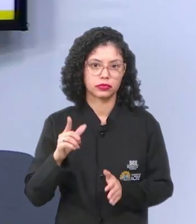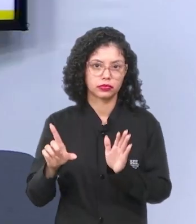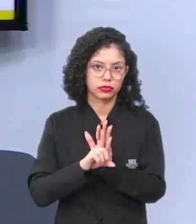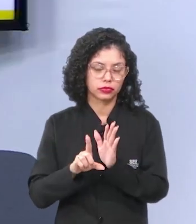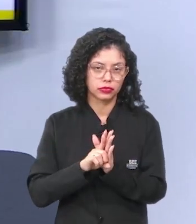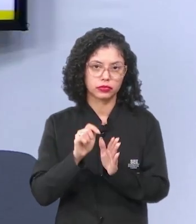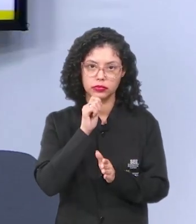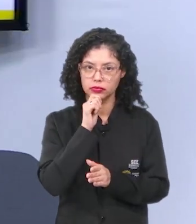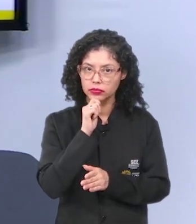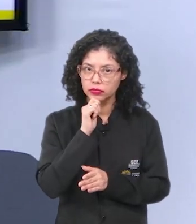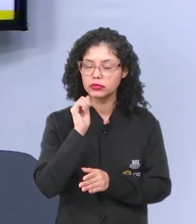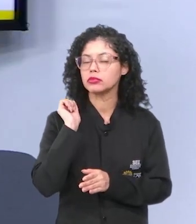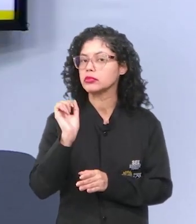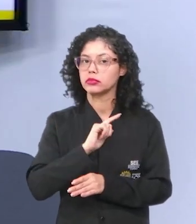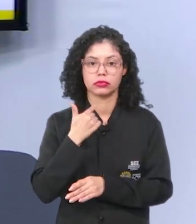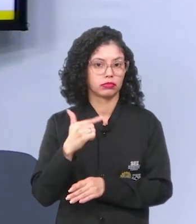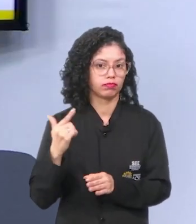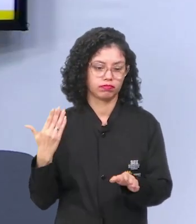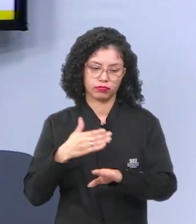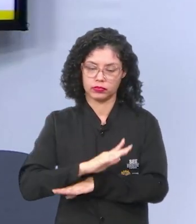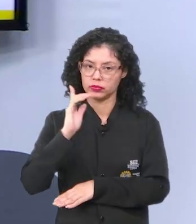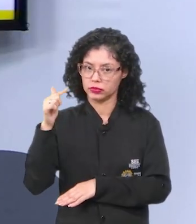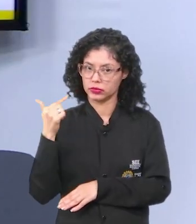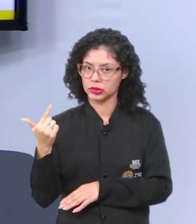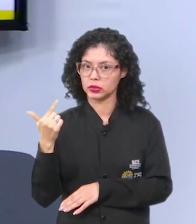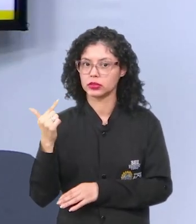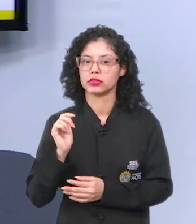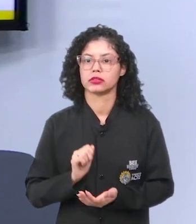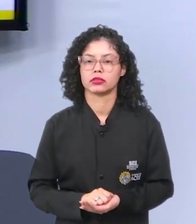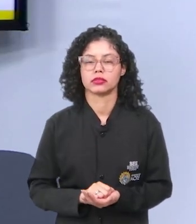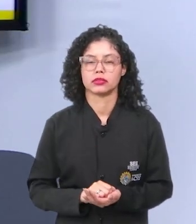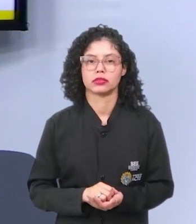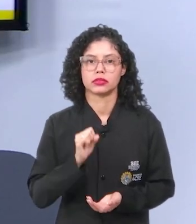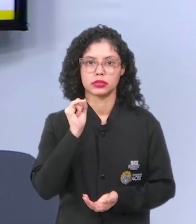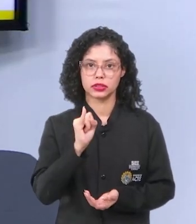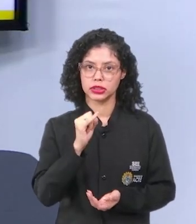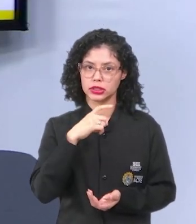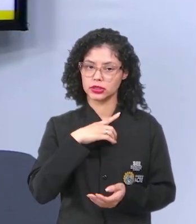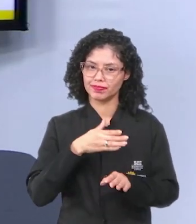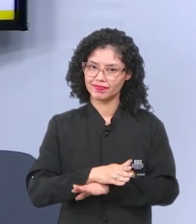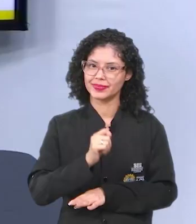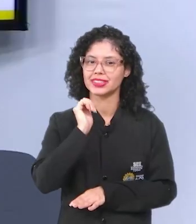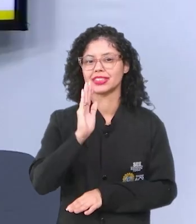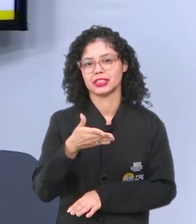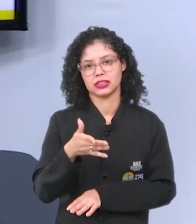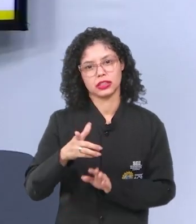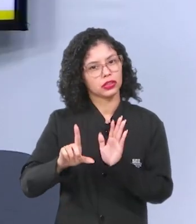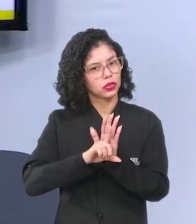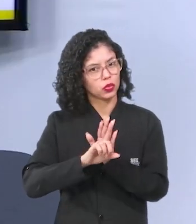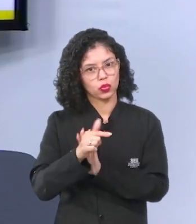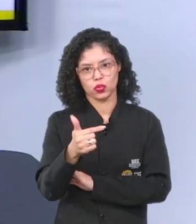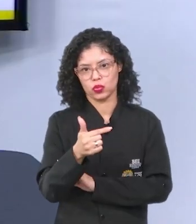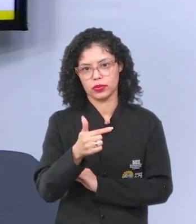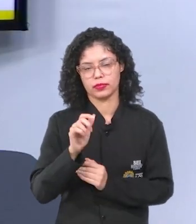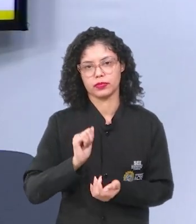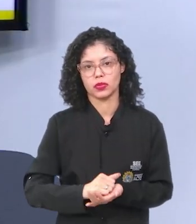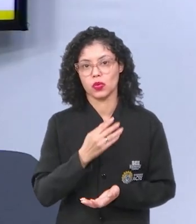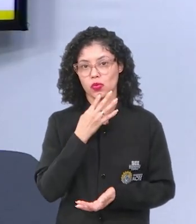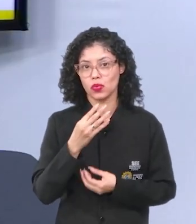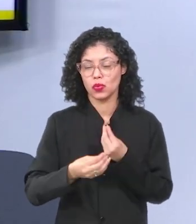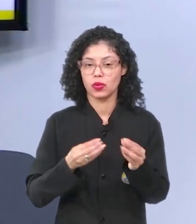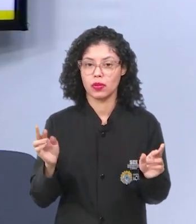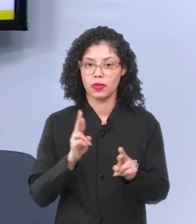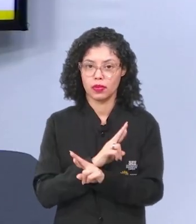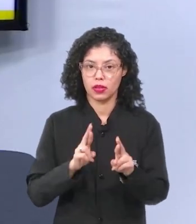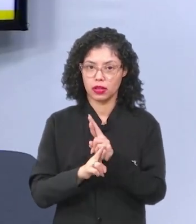uma característica ela não interfere na outra. Se interferir, já não é a segunda lei de Mendel, é conhecida como